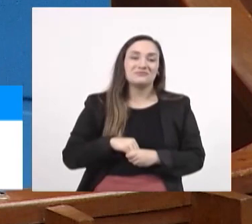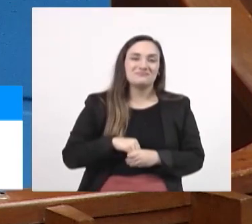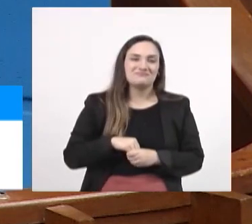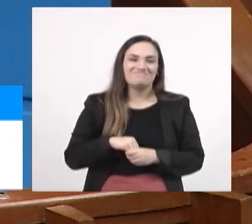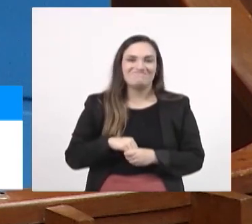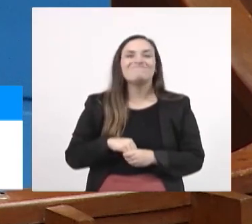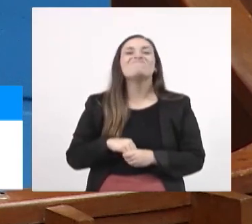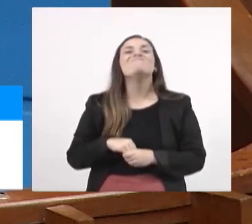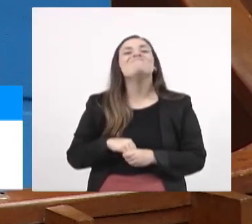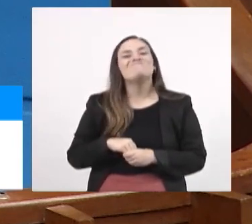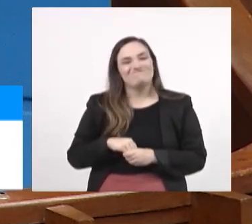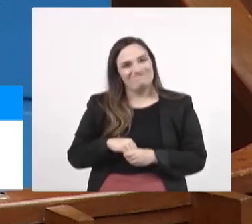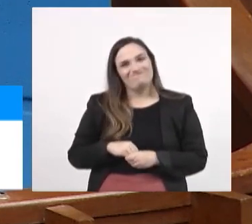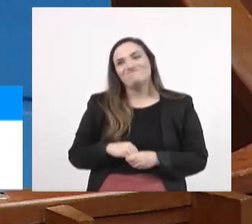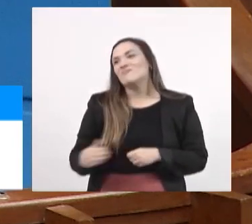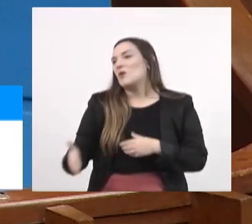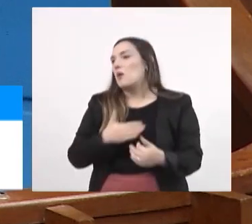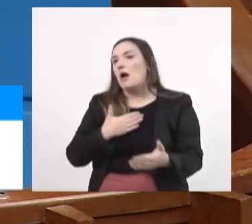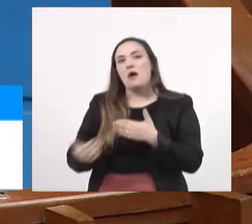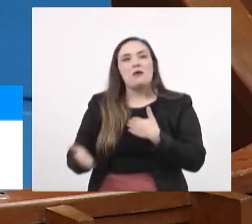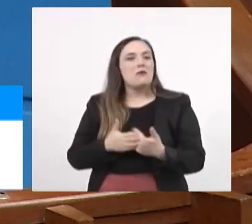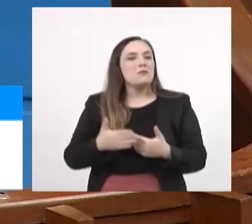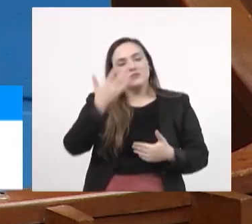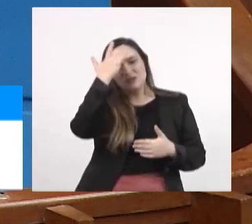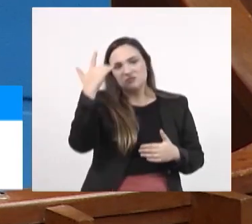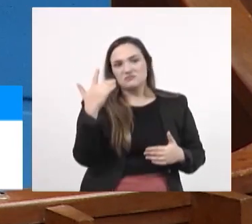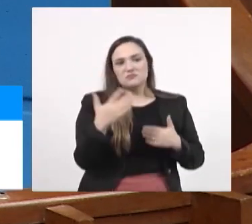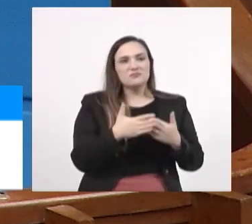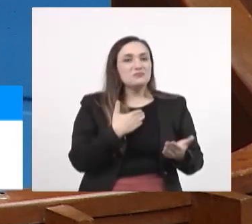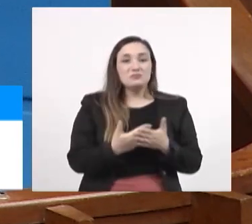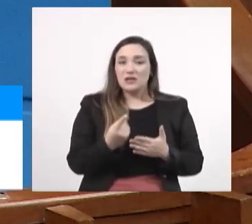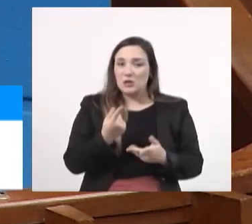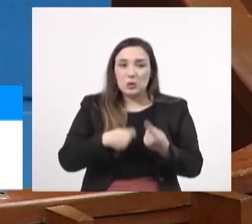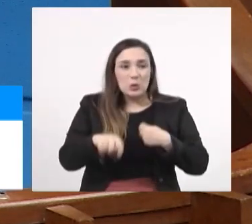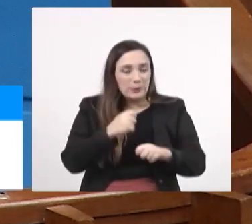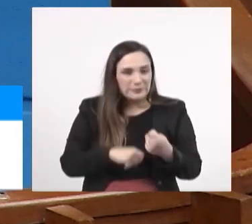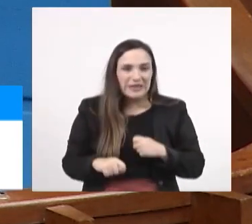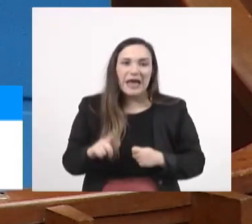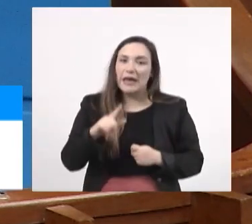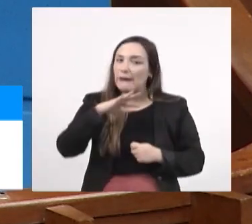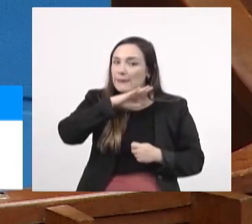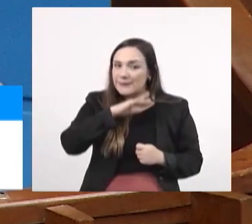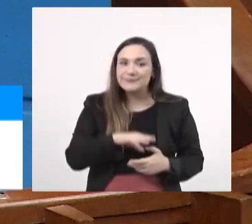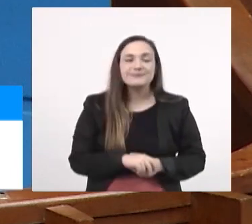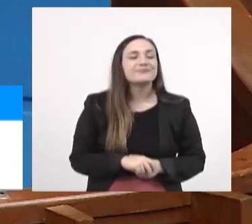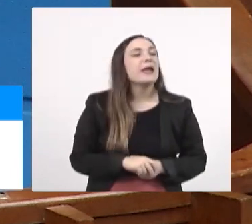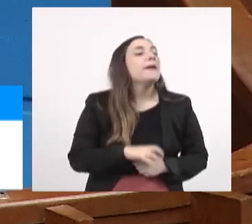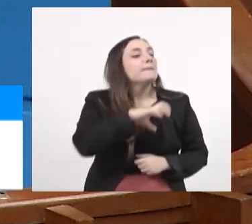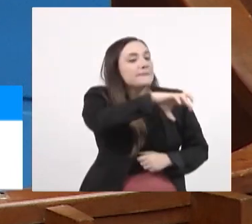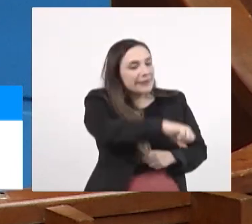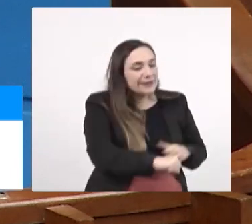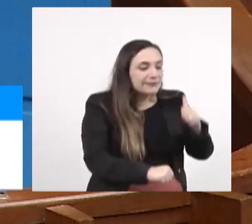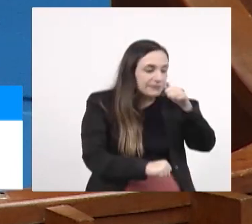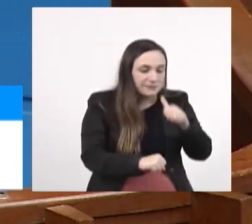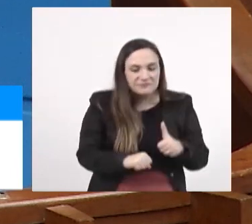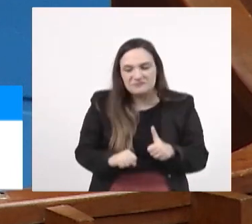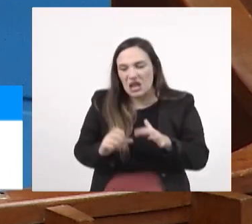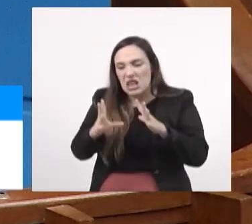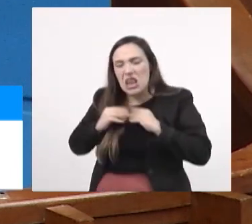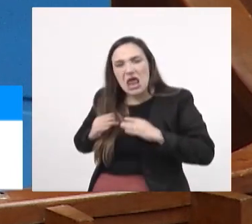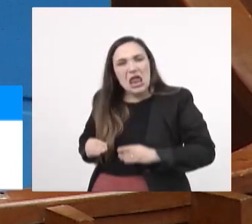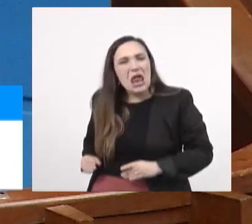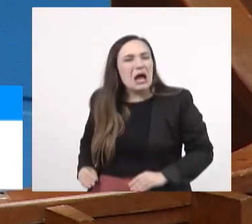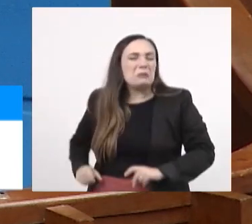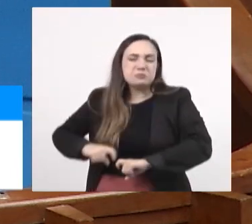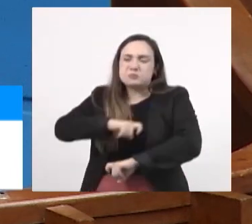infelizmente, inserido em todas as classes sociais da nossa sociedade. Então, foi sequestrada, foi abusada,